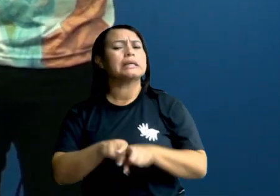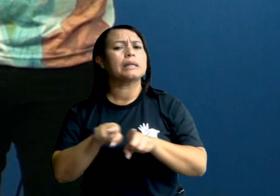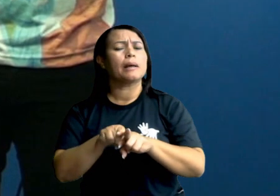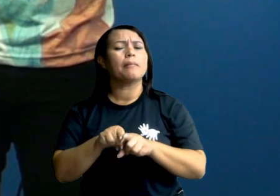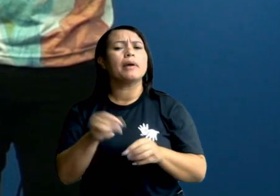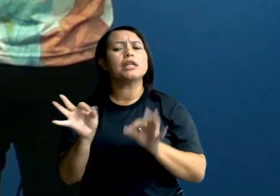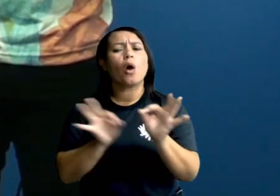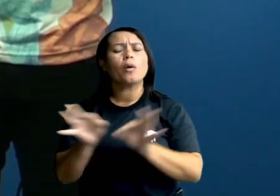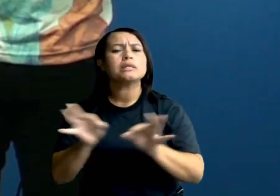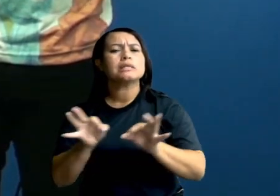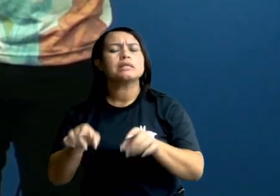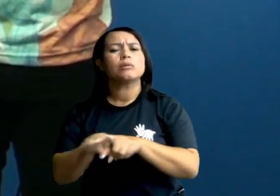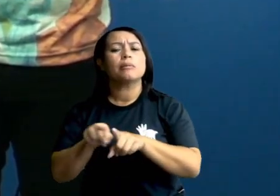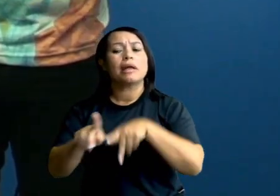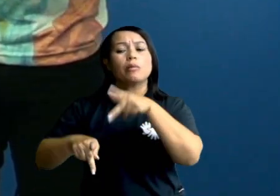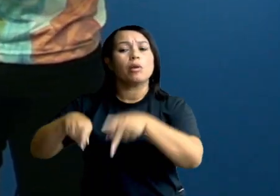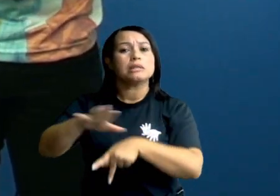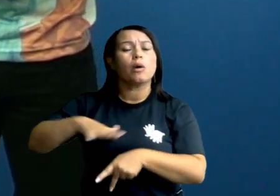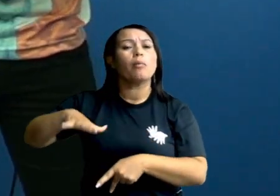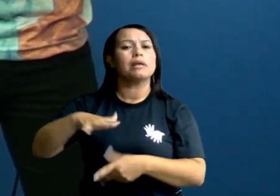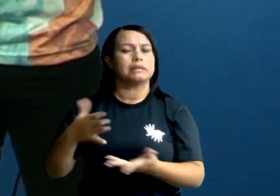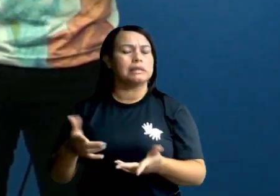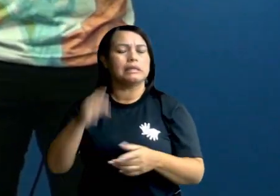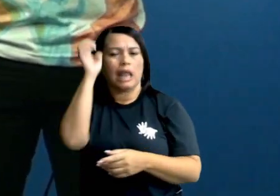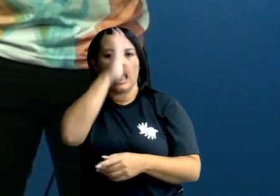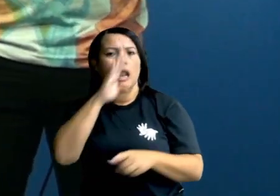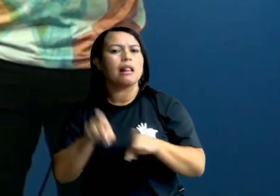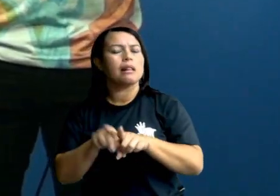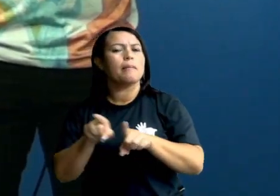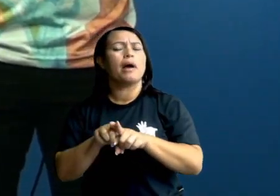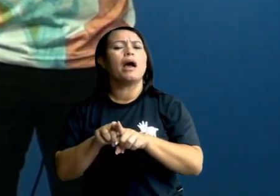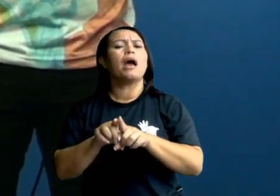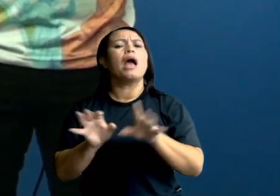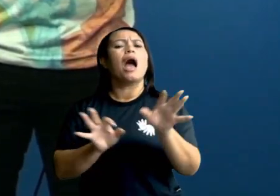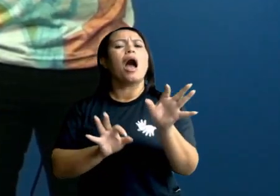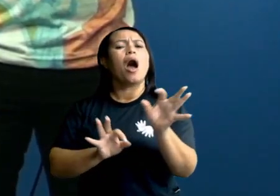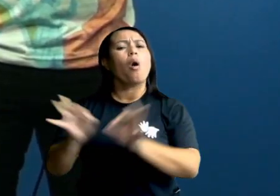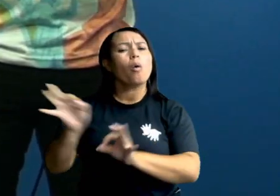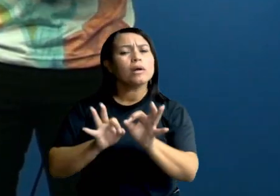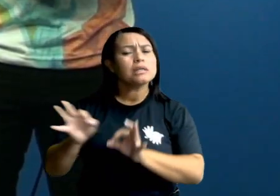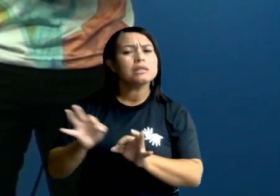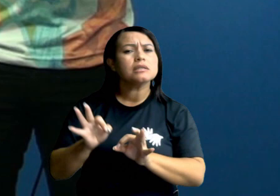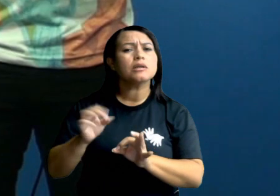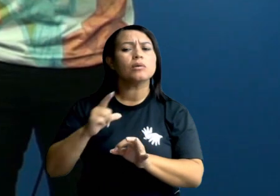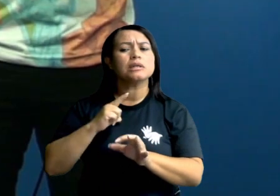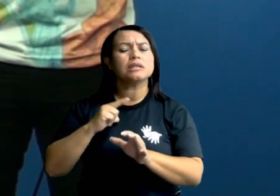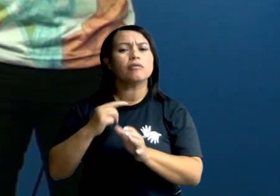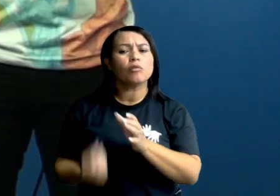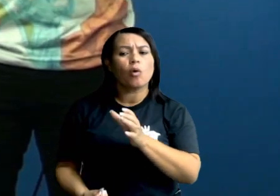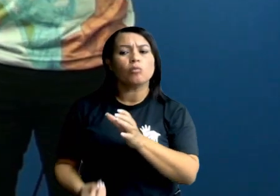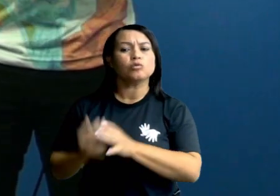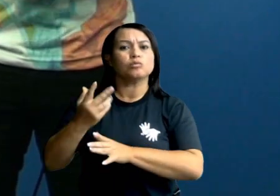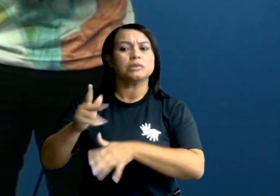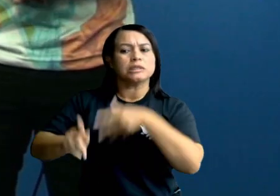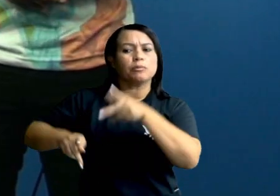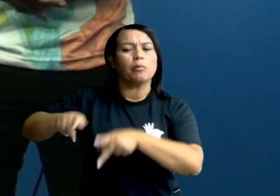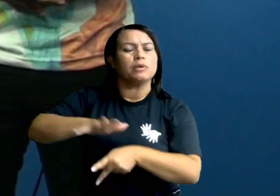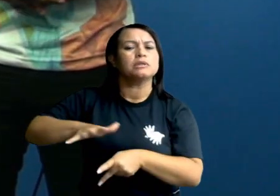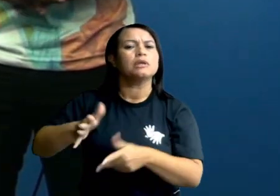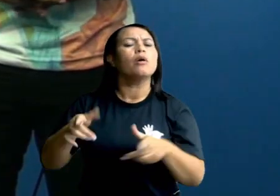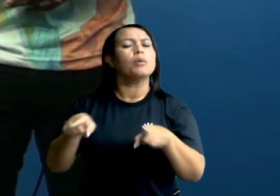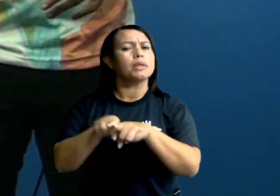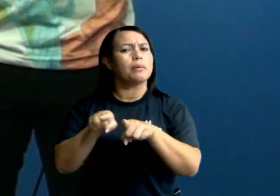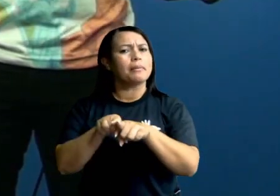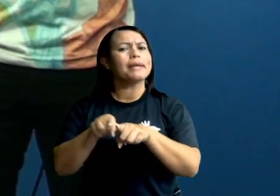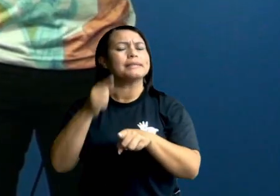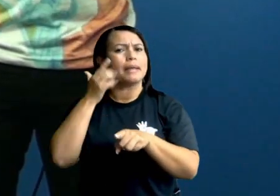da população brasileira em termos étnicos, né? Ou seja, as matrizes étnicas que deram origem à nossa população, e por isso mesmo a gente sabe que a nossa